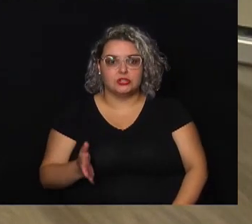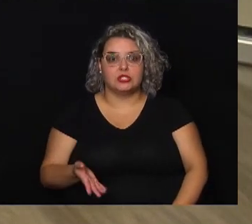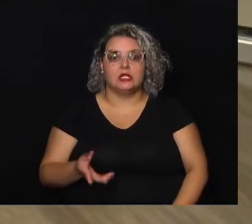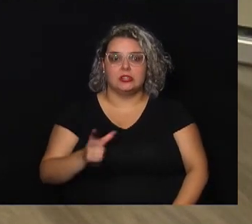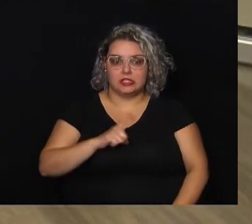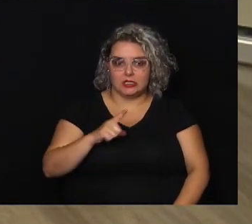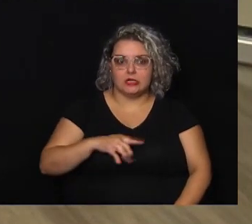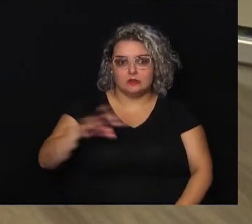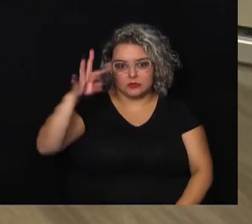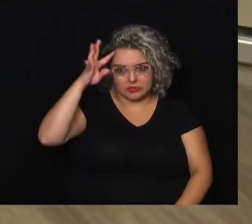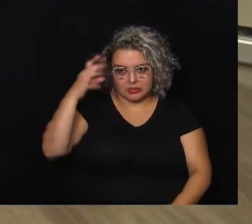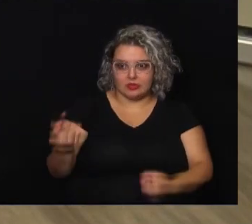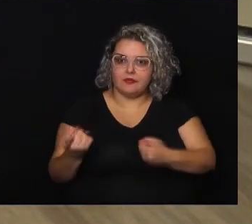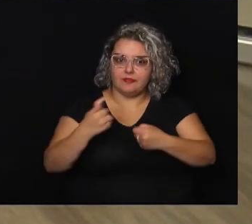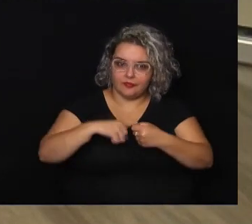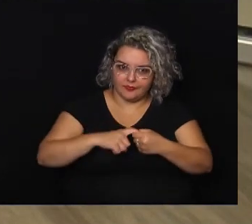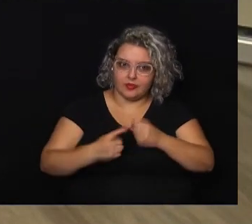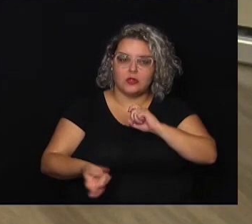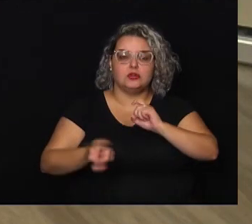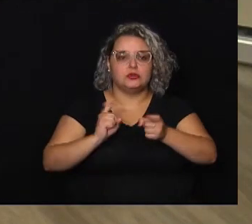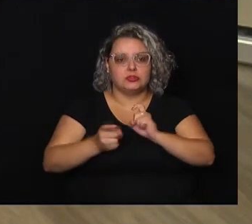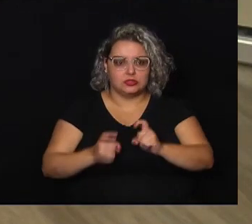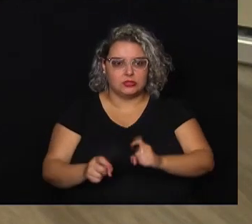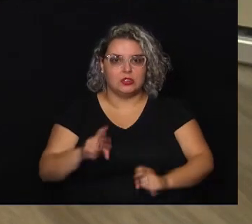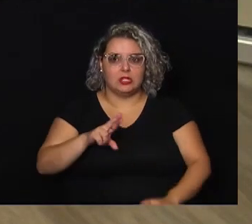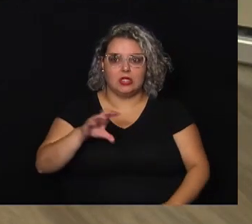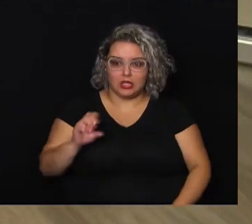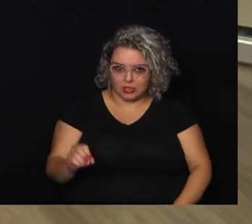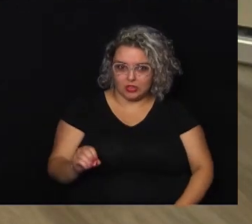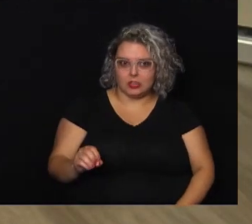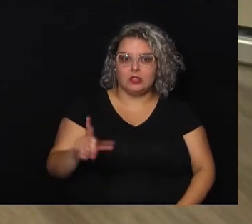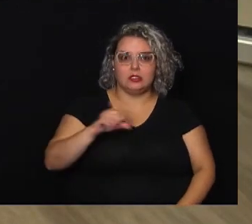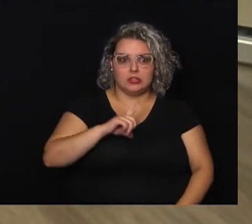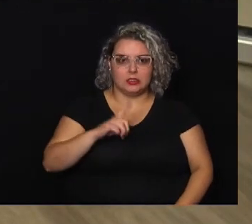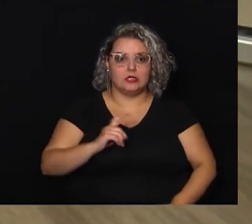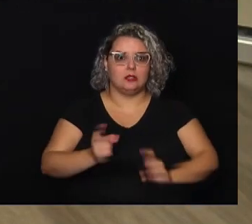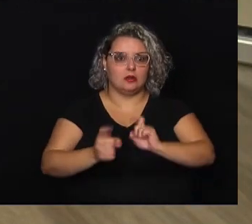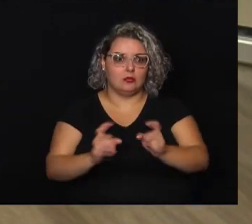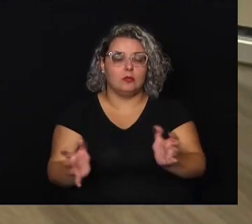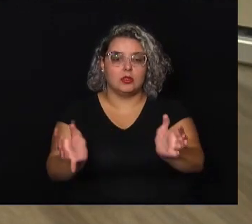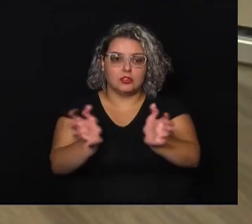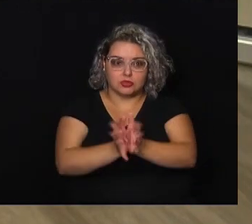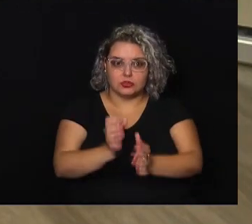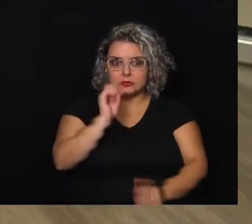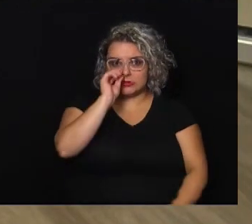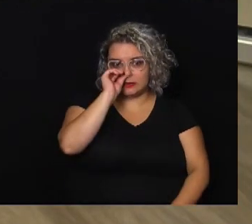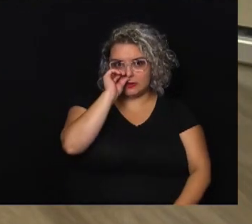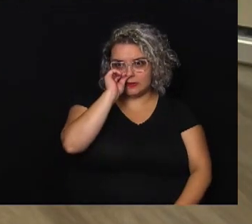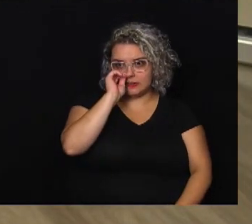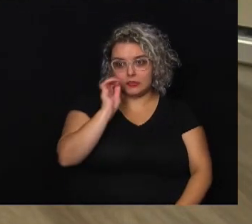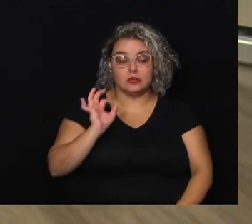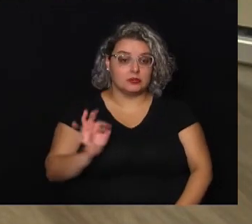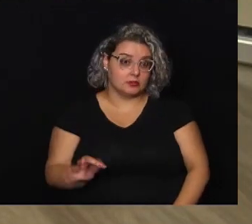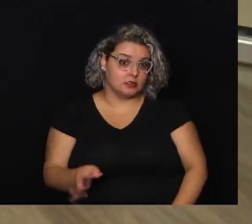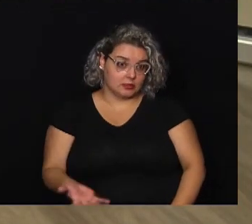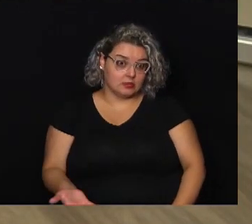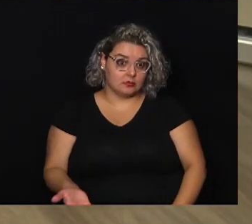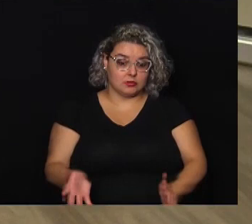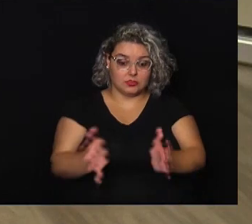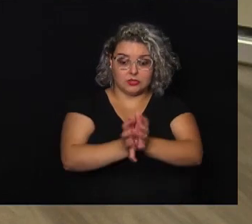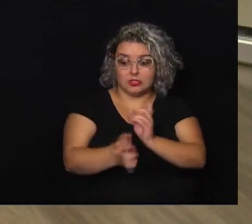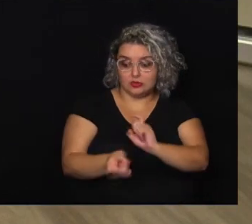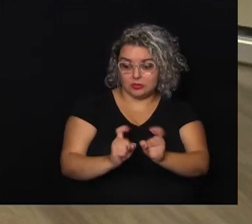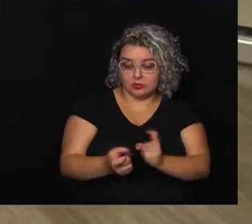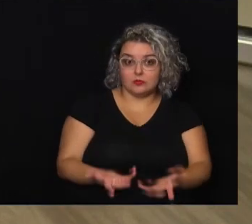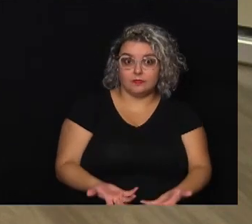o retorno das reuniões ordinárias, nós teremos reuniões de comissão. E certamente será abordado a questão